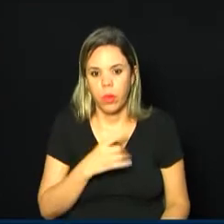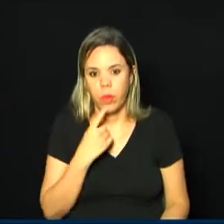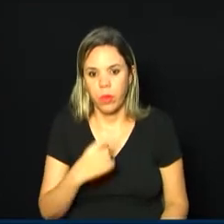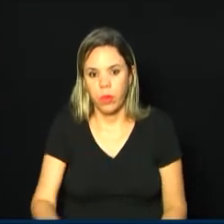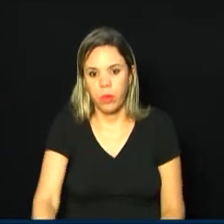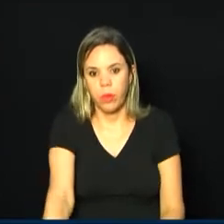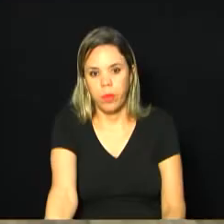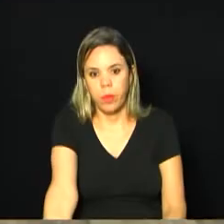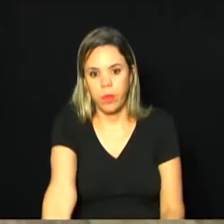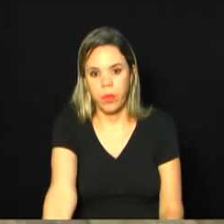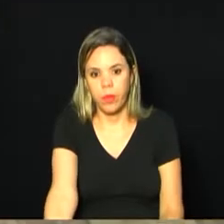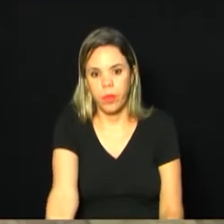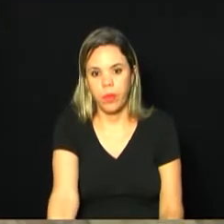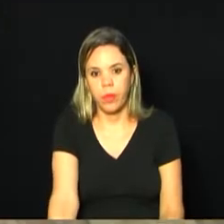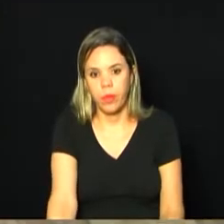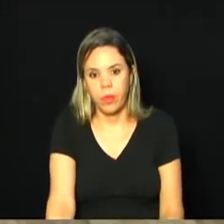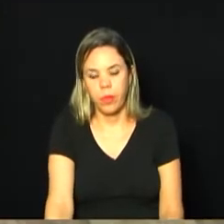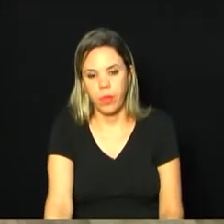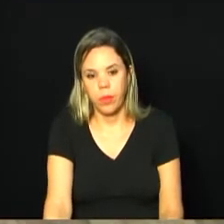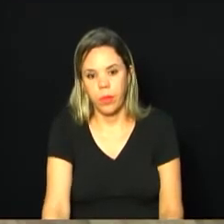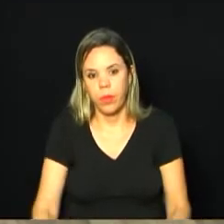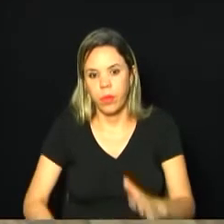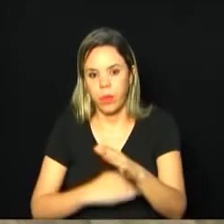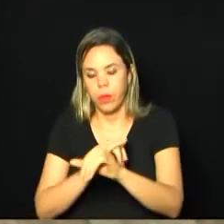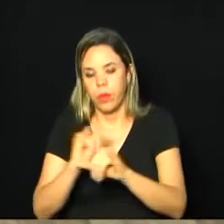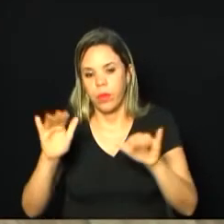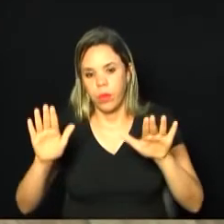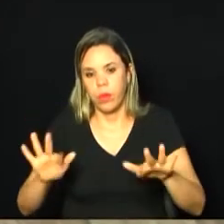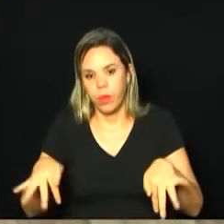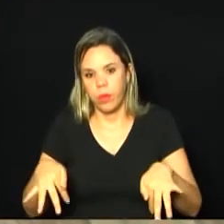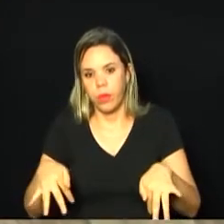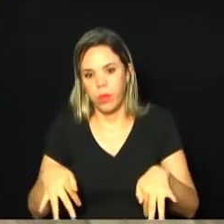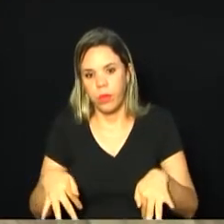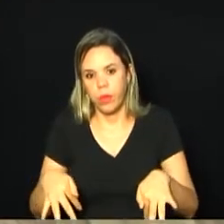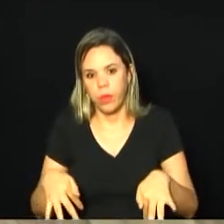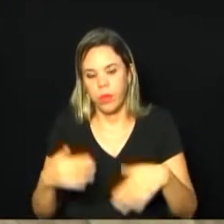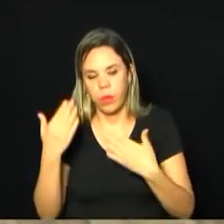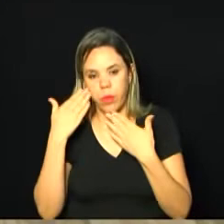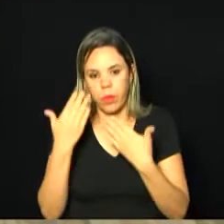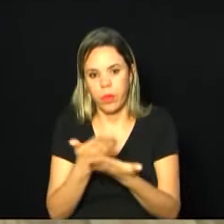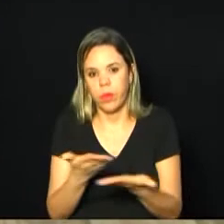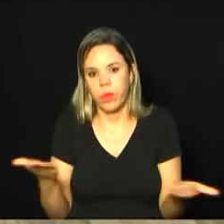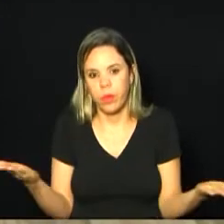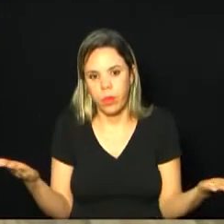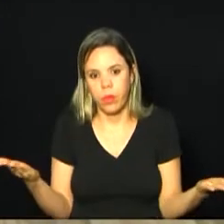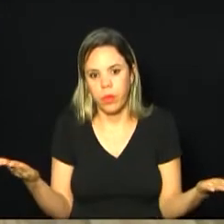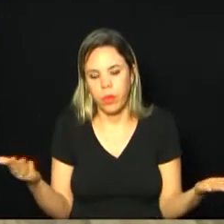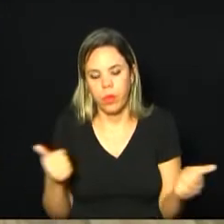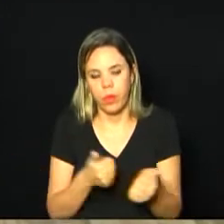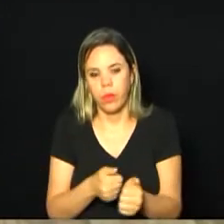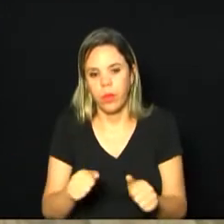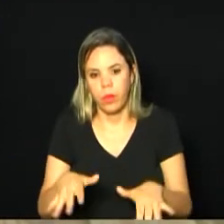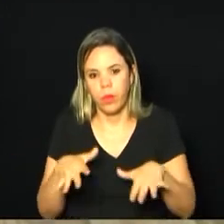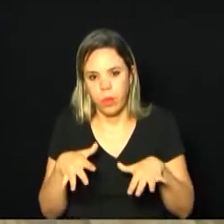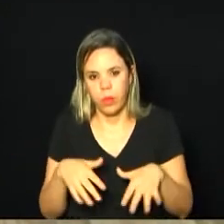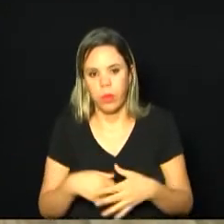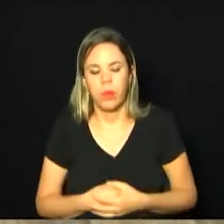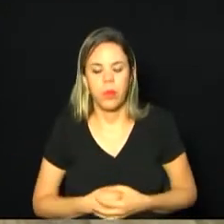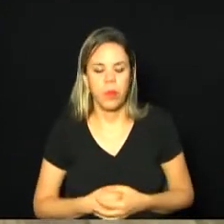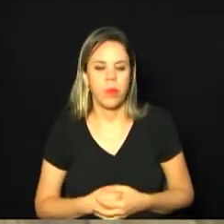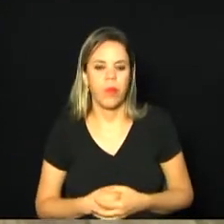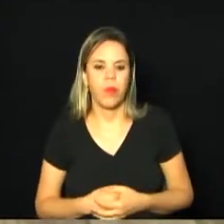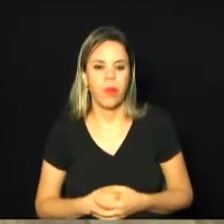cidade de Campinas E o camarão notícia fica por aqui Muito obrigado pela sua companhia pela